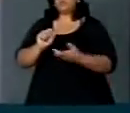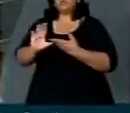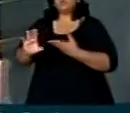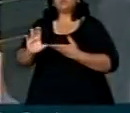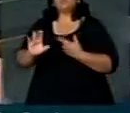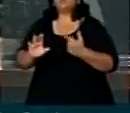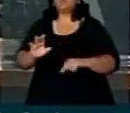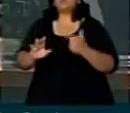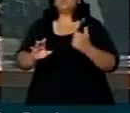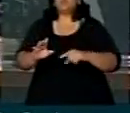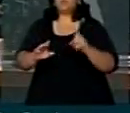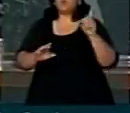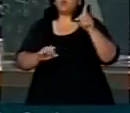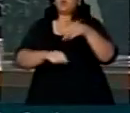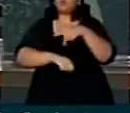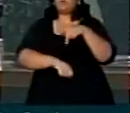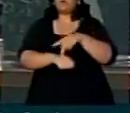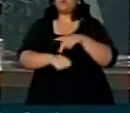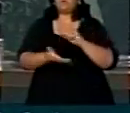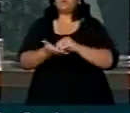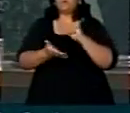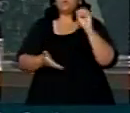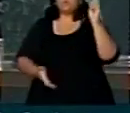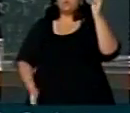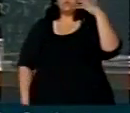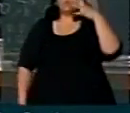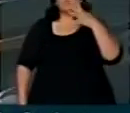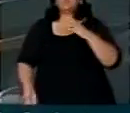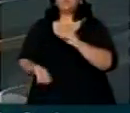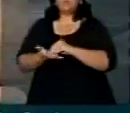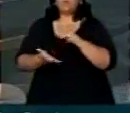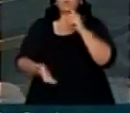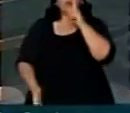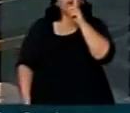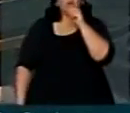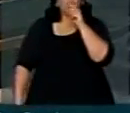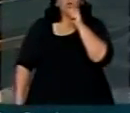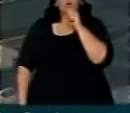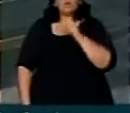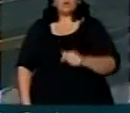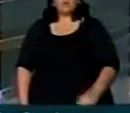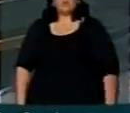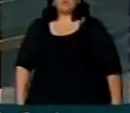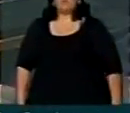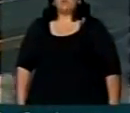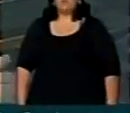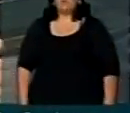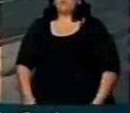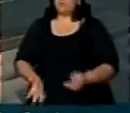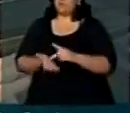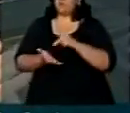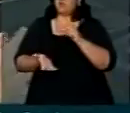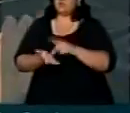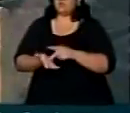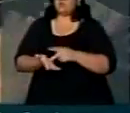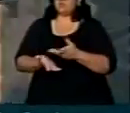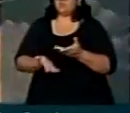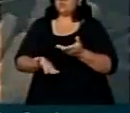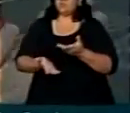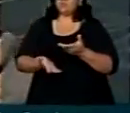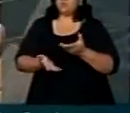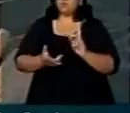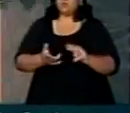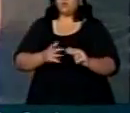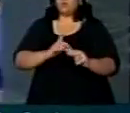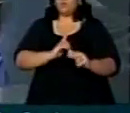no exterior, que falta luz, falta água, parecendo um pouco aquela situação que vivemos no governo